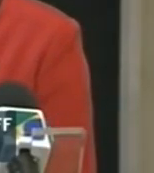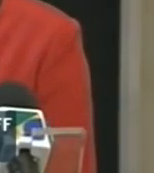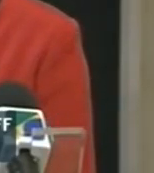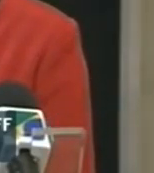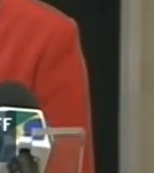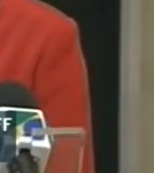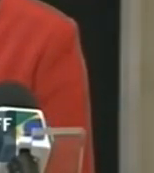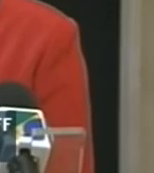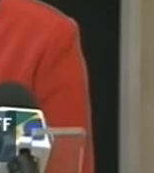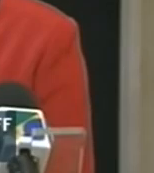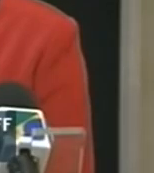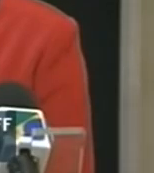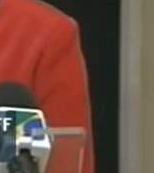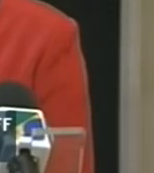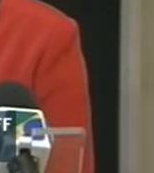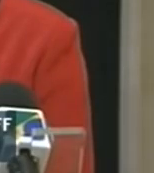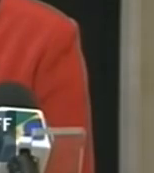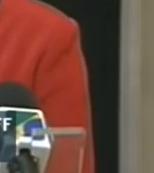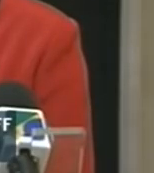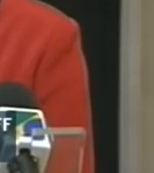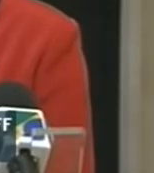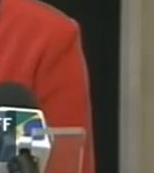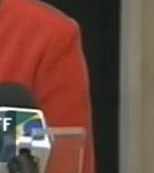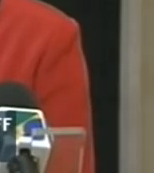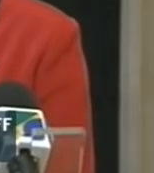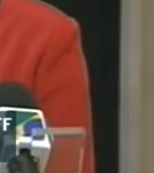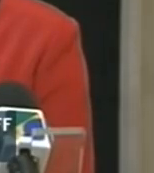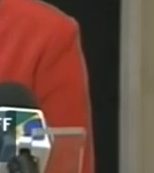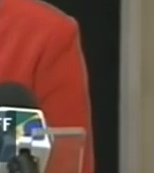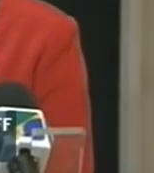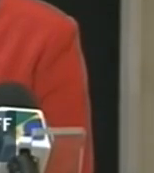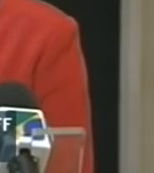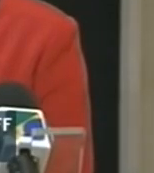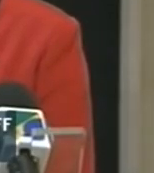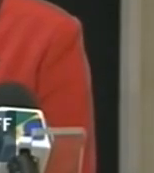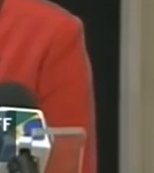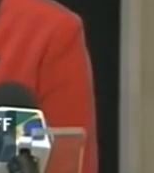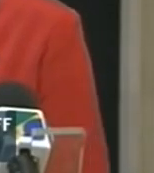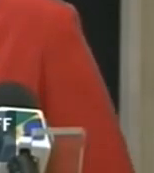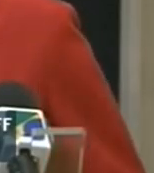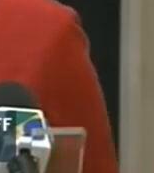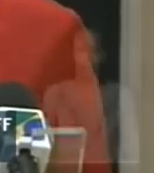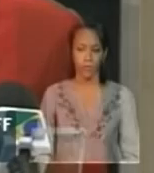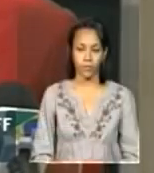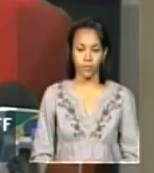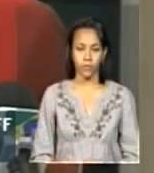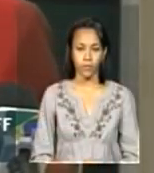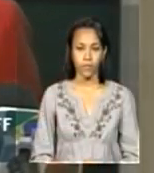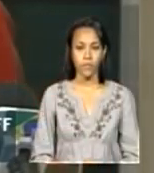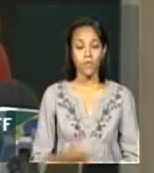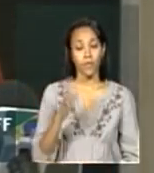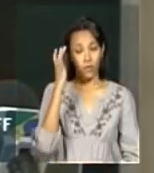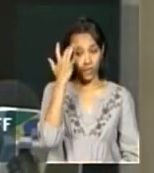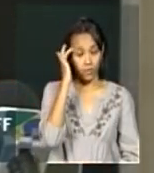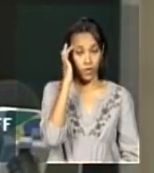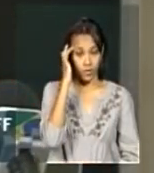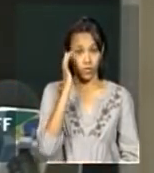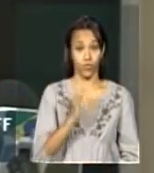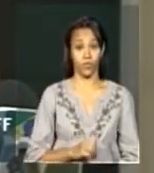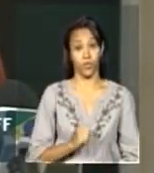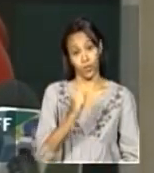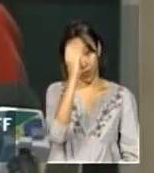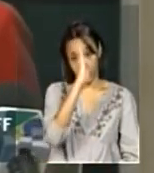que a recessão se aprofundou um pouco. Senhor acha que isso também pode prejudicar a economia brasileira da Europa? Olha, eu acho que